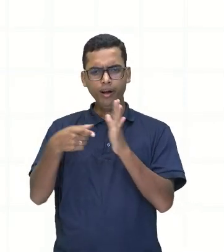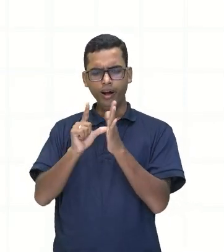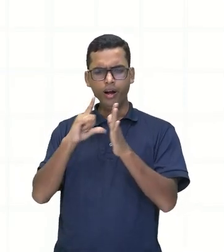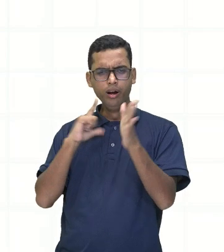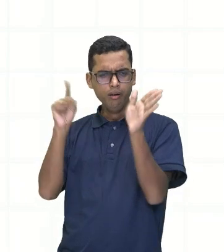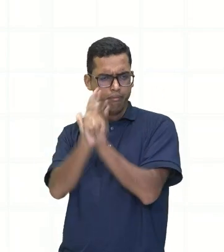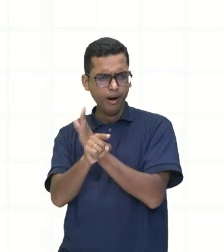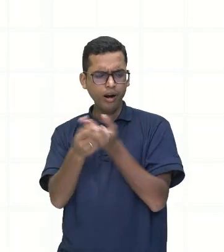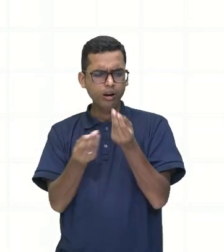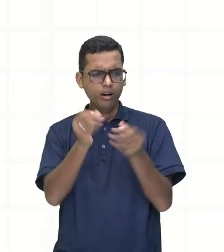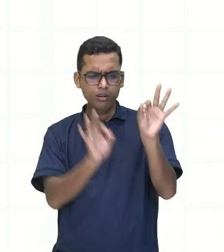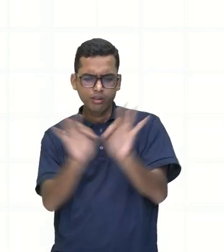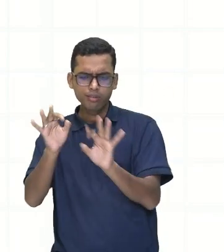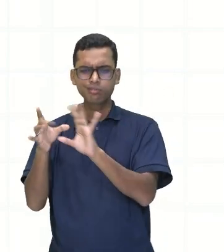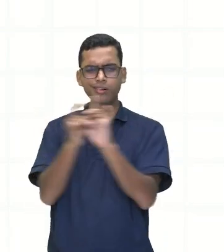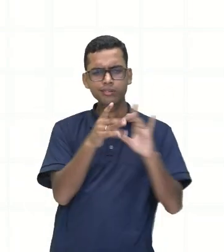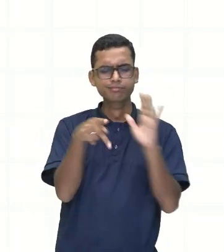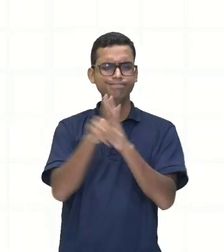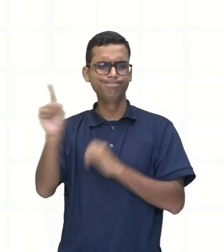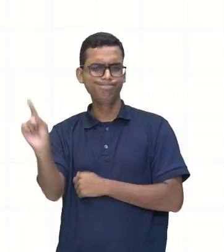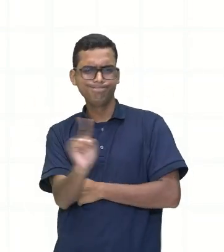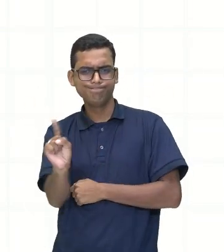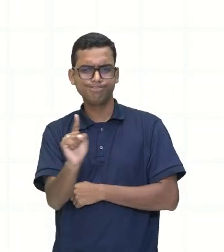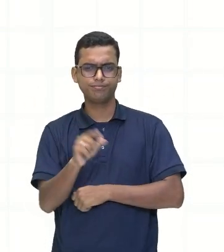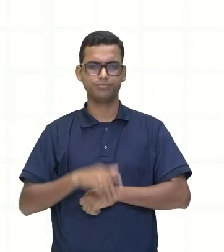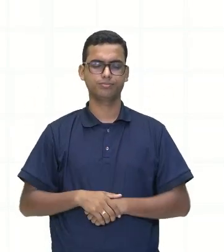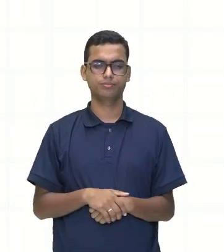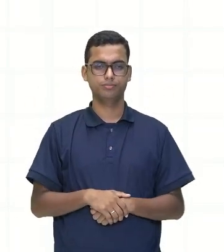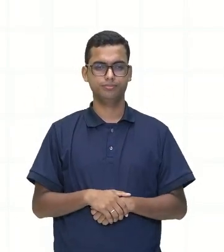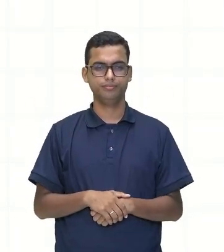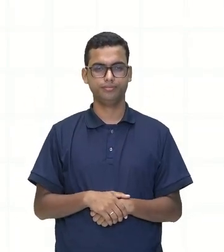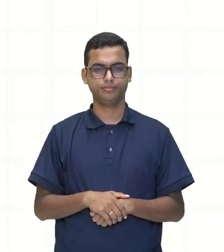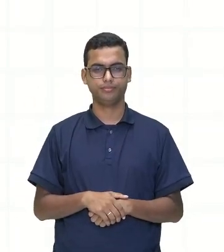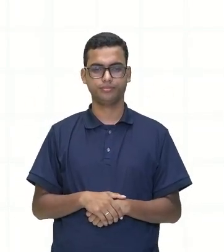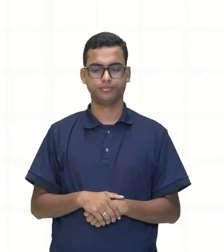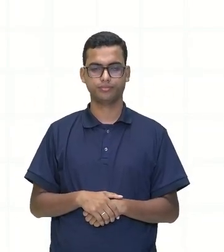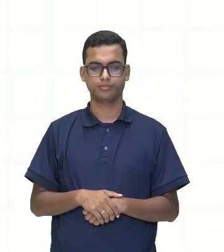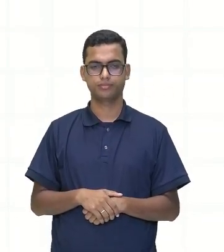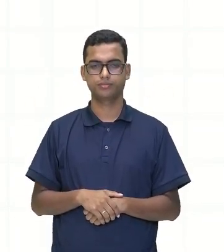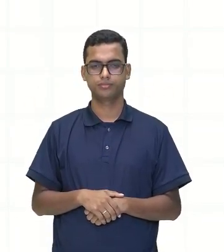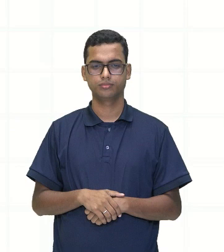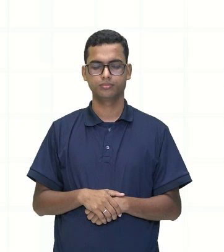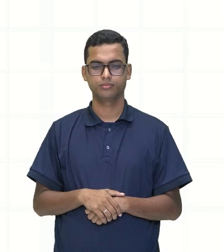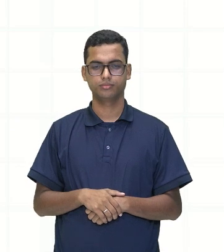Forma negativa primeiro, depois a gente vai para a interrogativa. Carlos